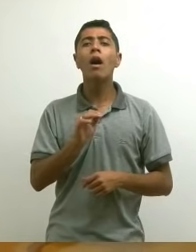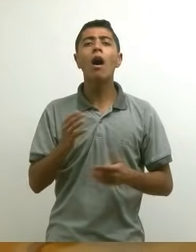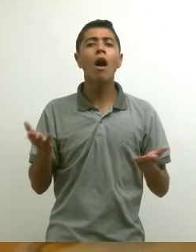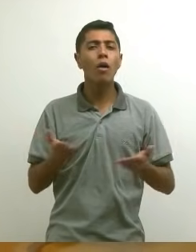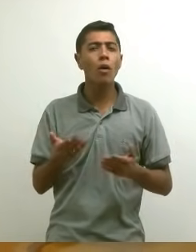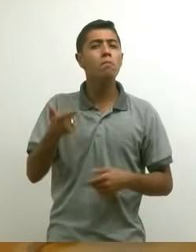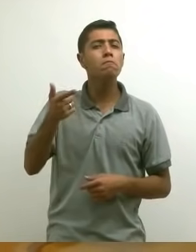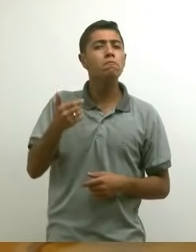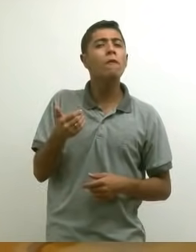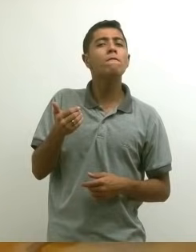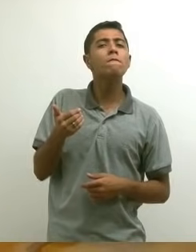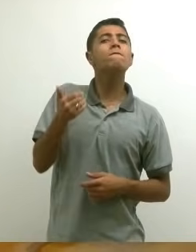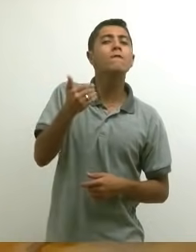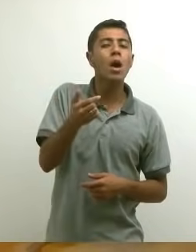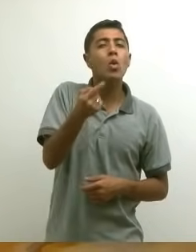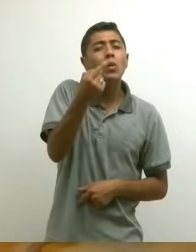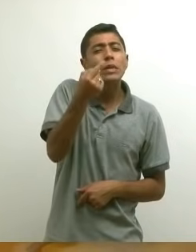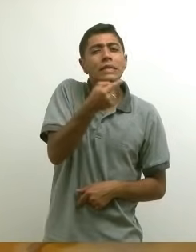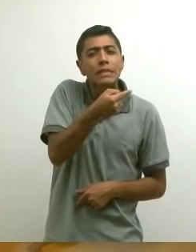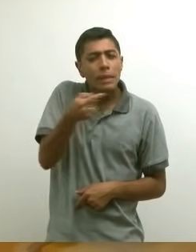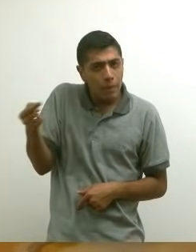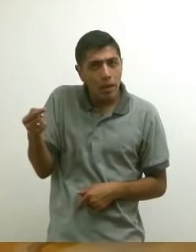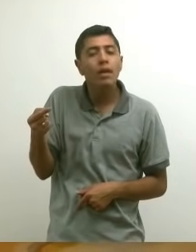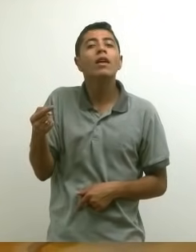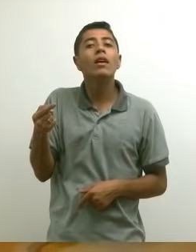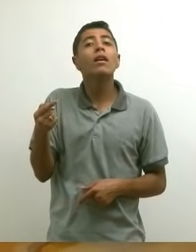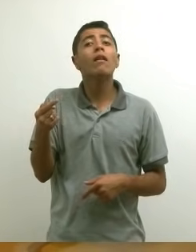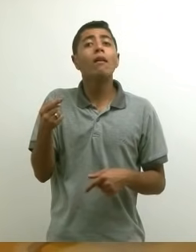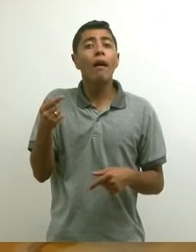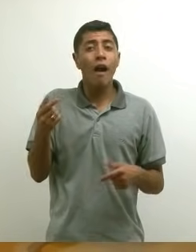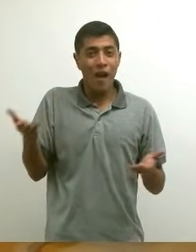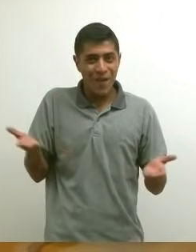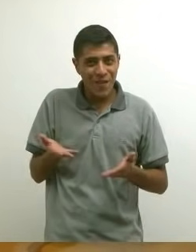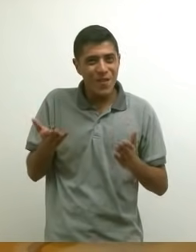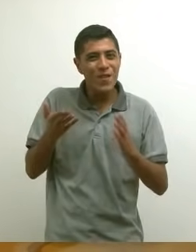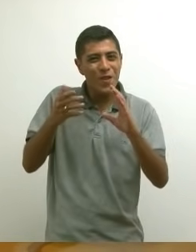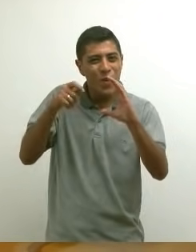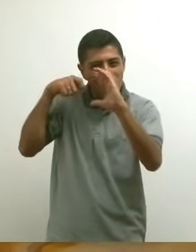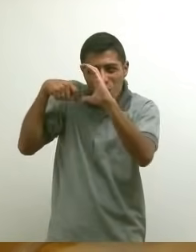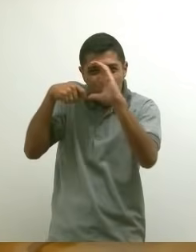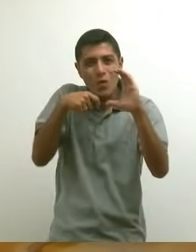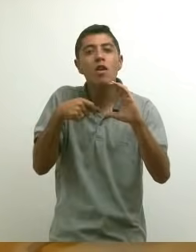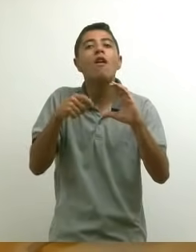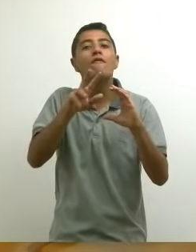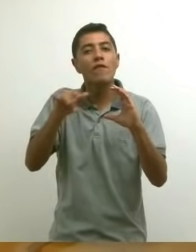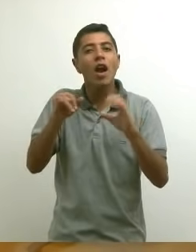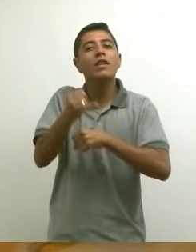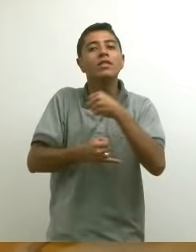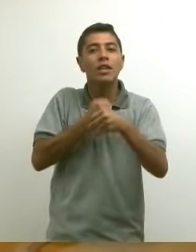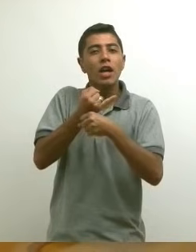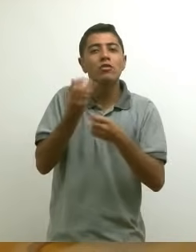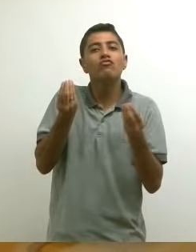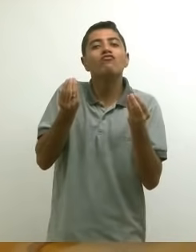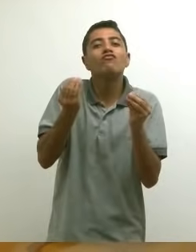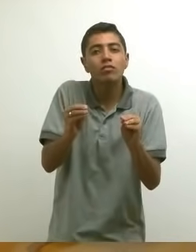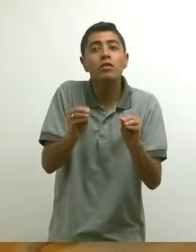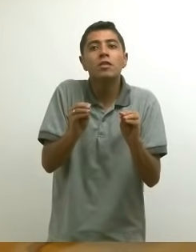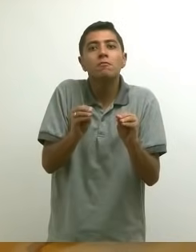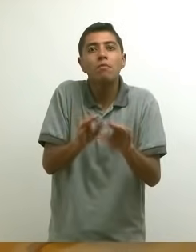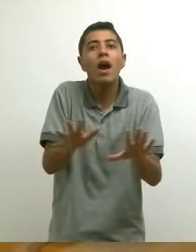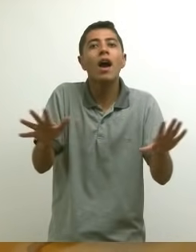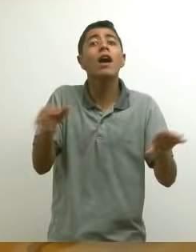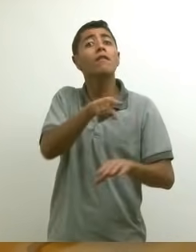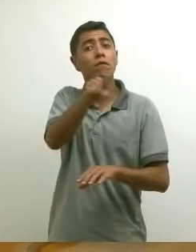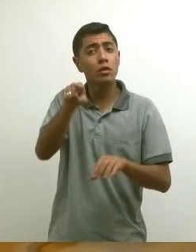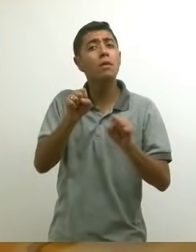papo aqui com o ricardo vai estar online divulga em passe adiante usem e abusem dessa possibilidade de dialogar de